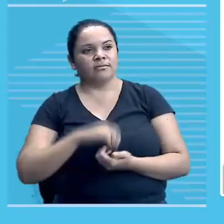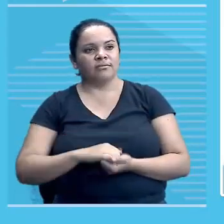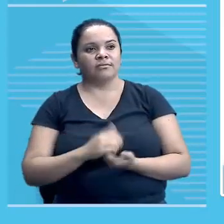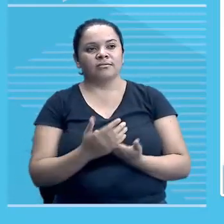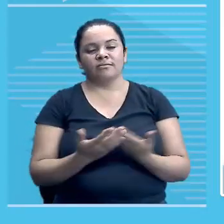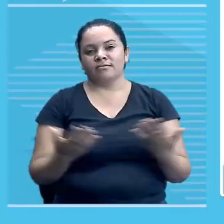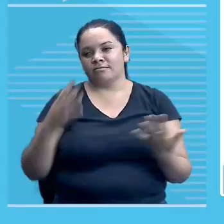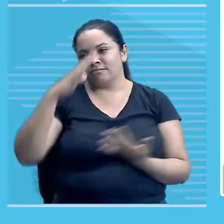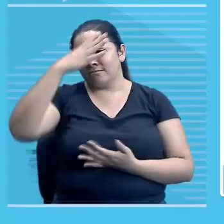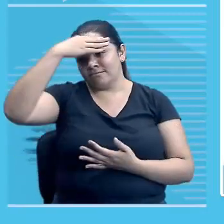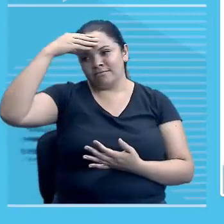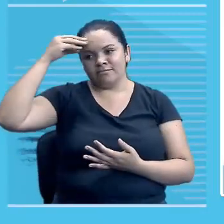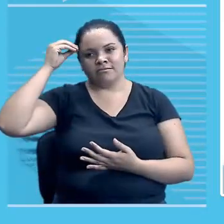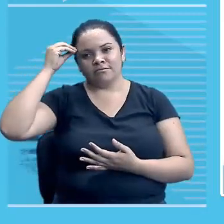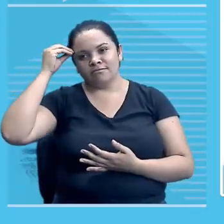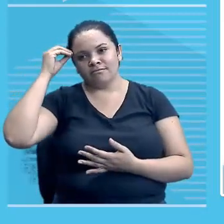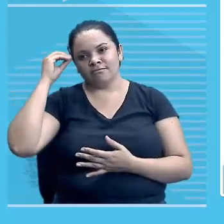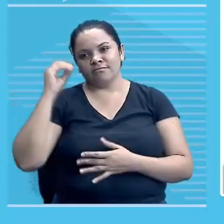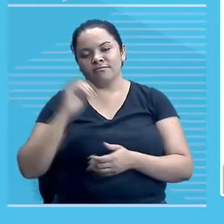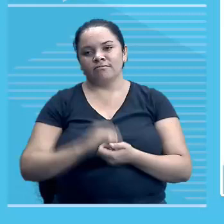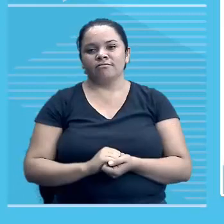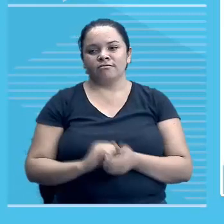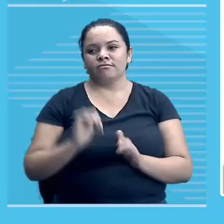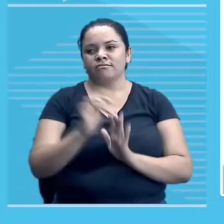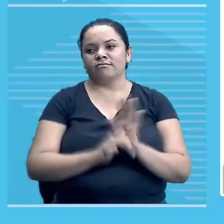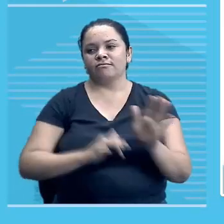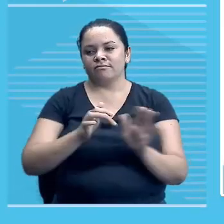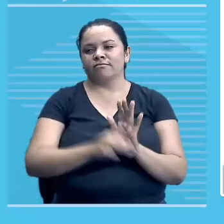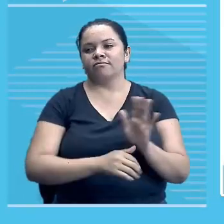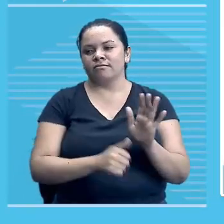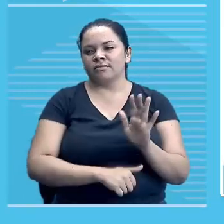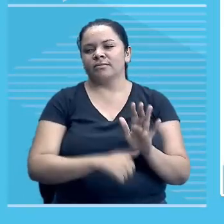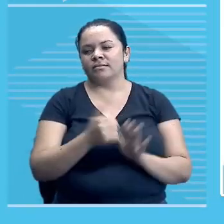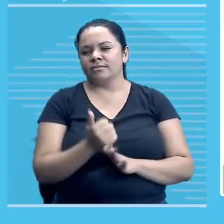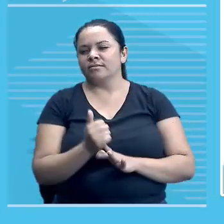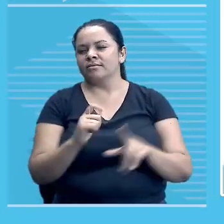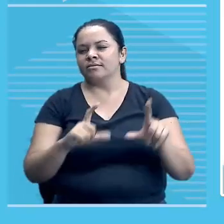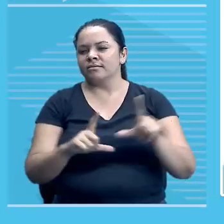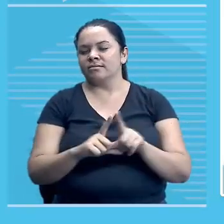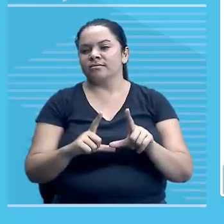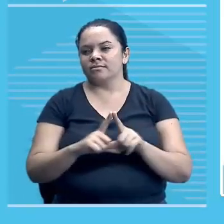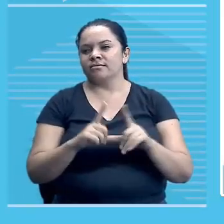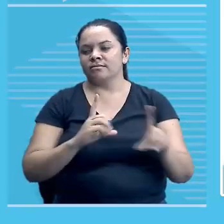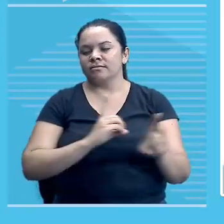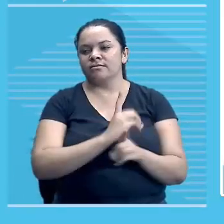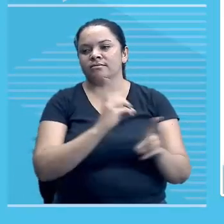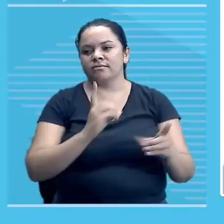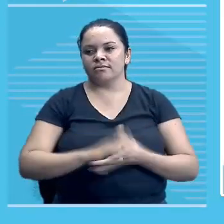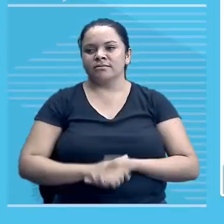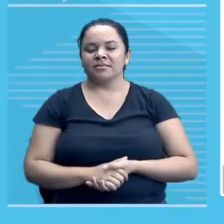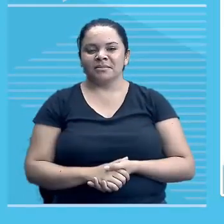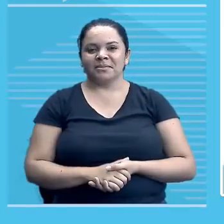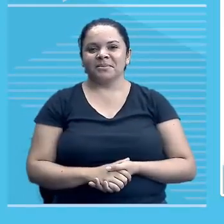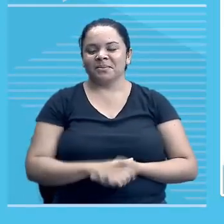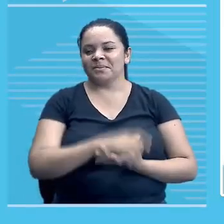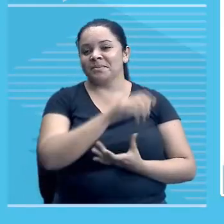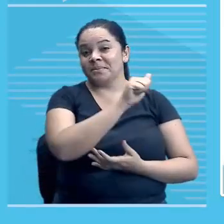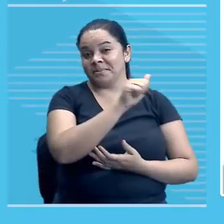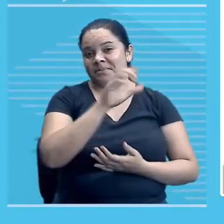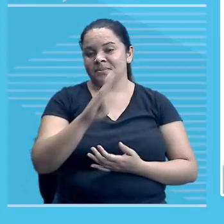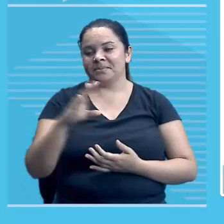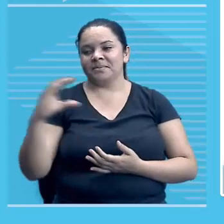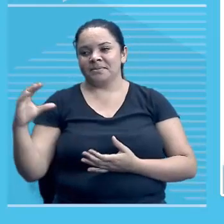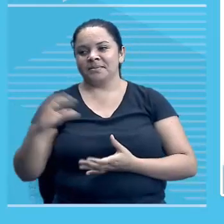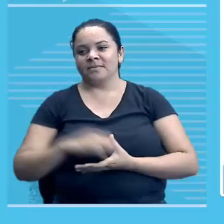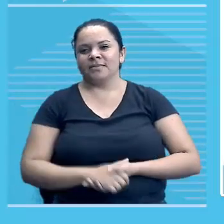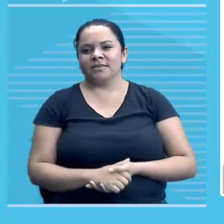a formulazinha aí. Bora aqui para a letra A. Primeiro, bora encontrar o delta. Primeiro os coeficientes, né? O primeiro passo sempre é encontrar